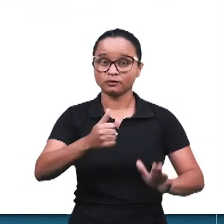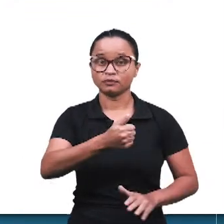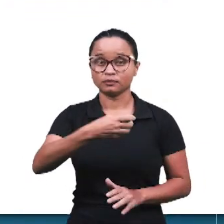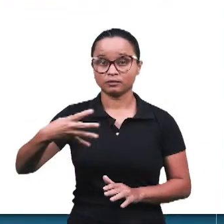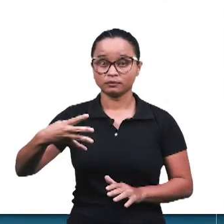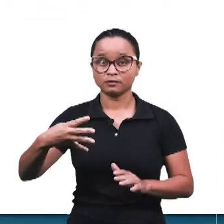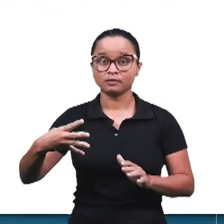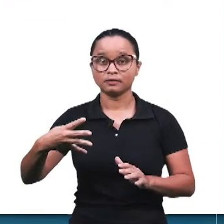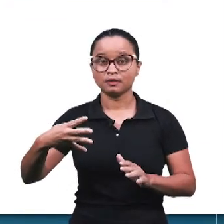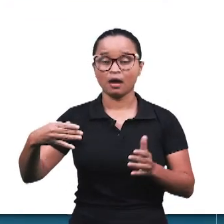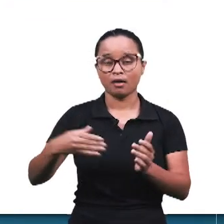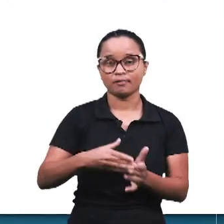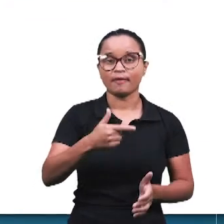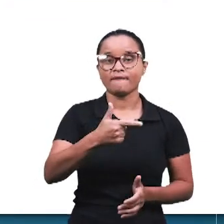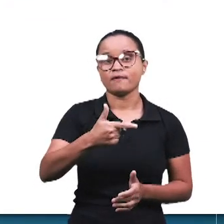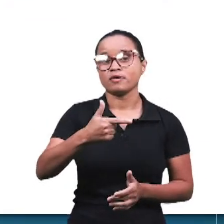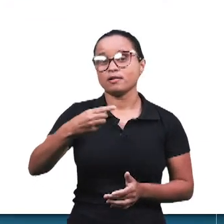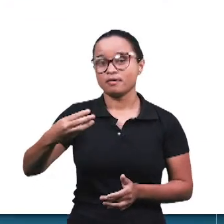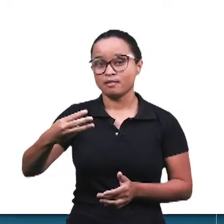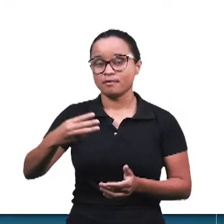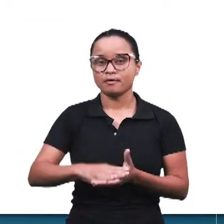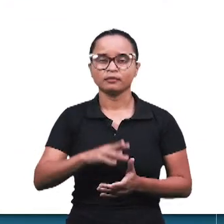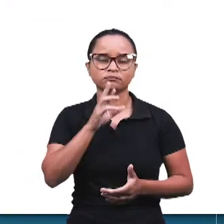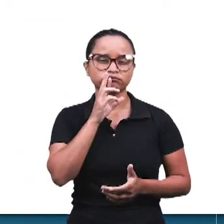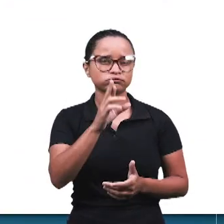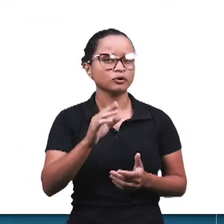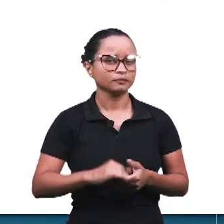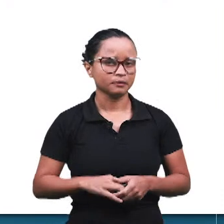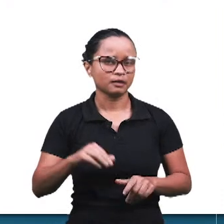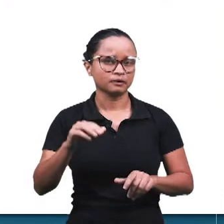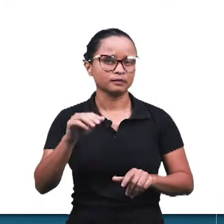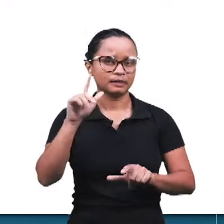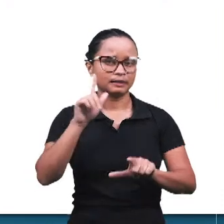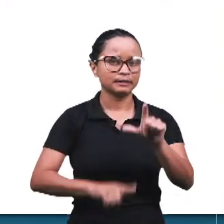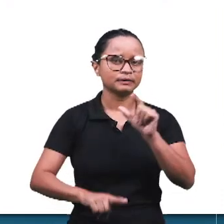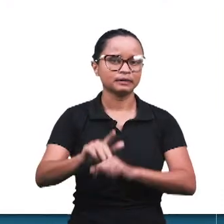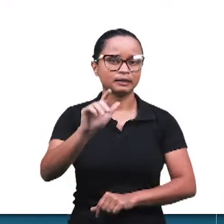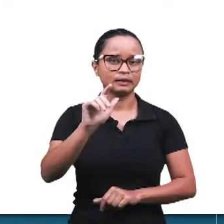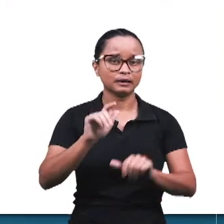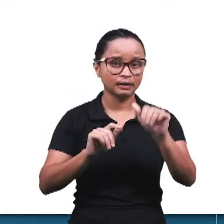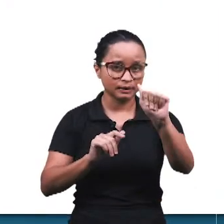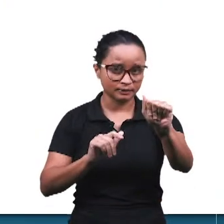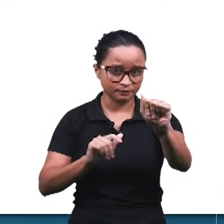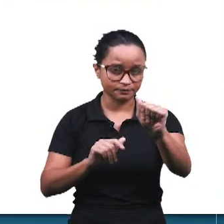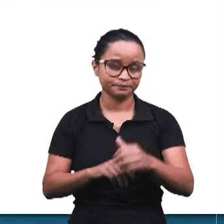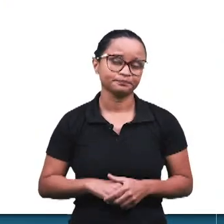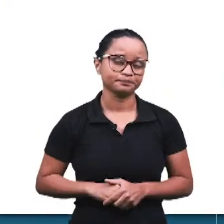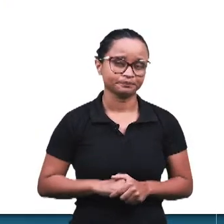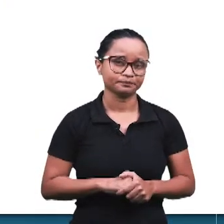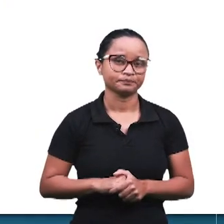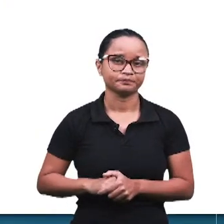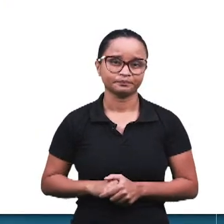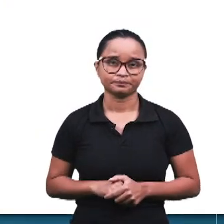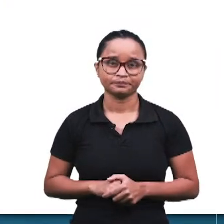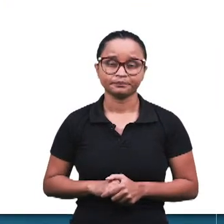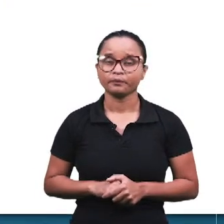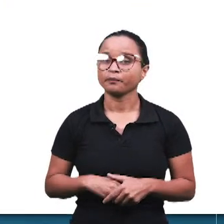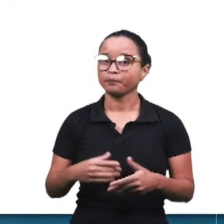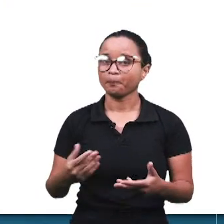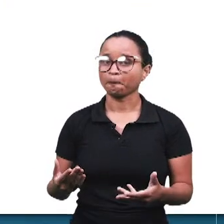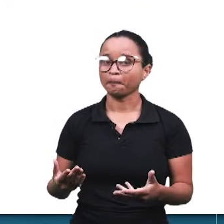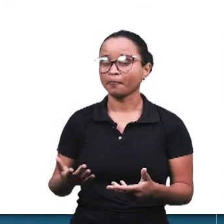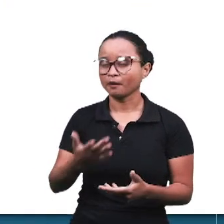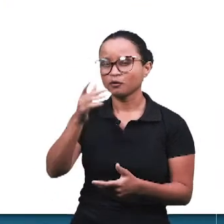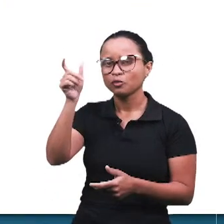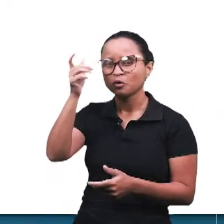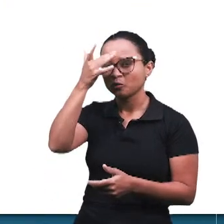versos 14 a 23, responda. Então vamos à primeira pergunta na letra A. A letra A diz assim: a